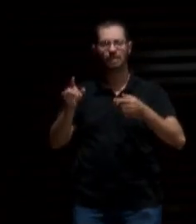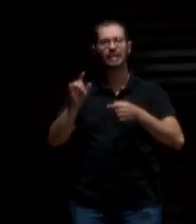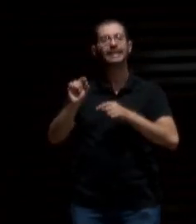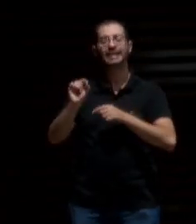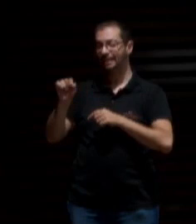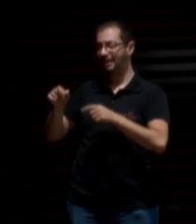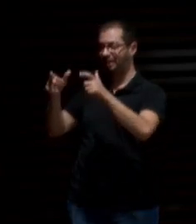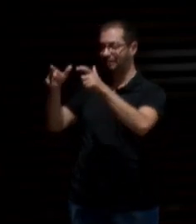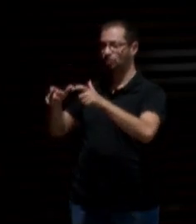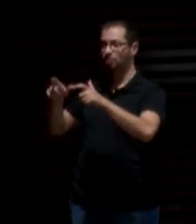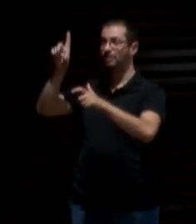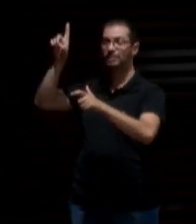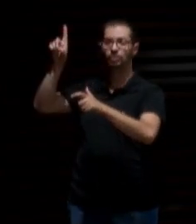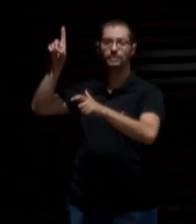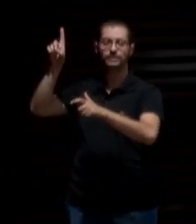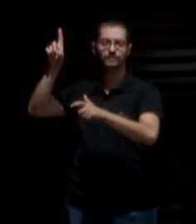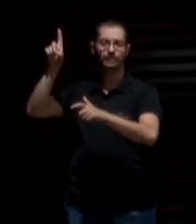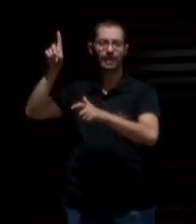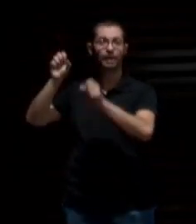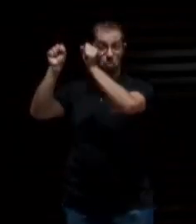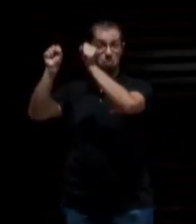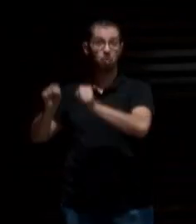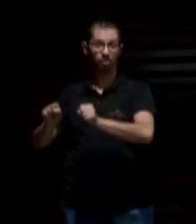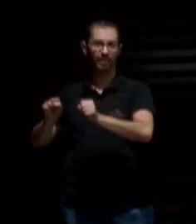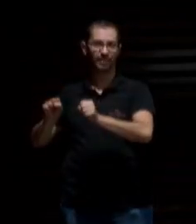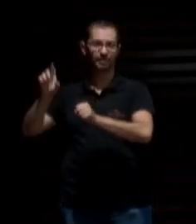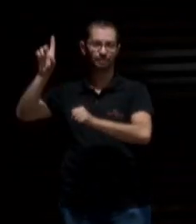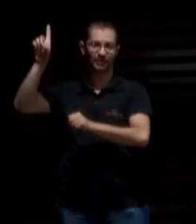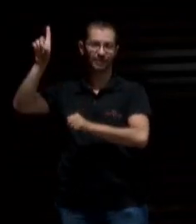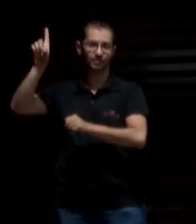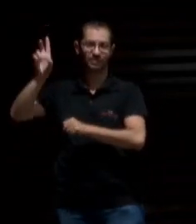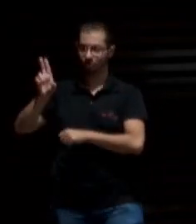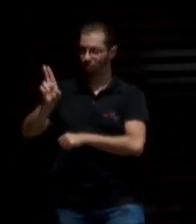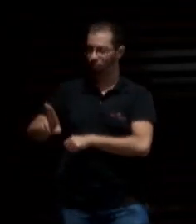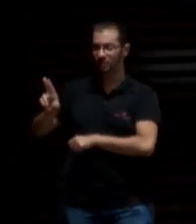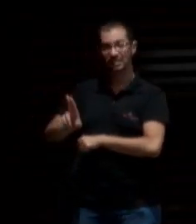Síria? A vara na mão dele. Apenas um instrumento que ele usou.